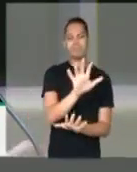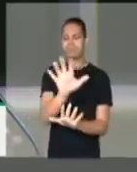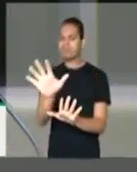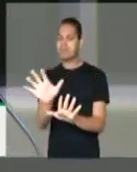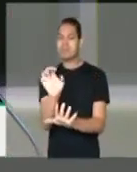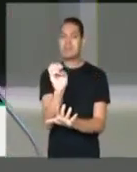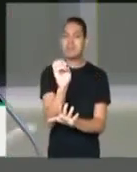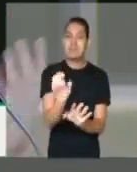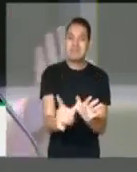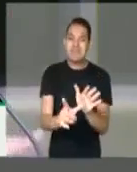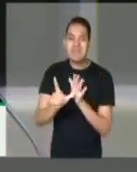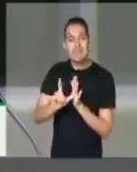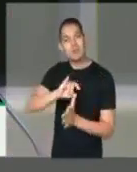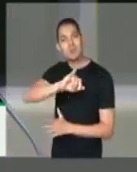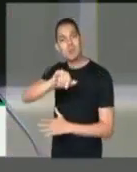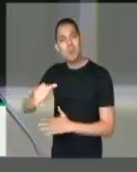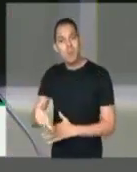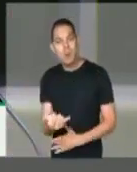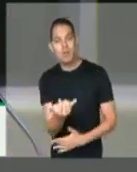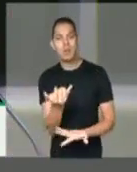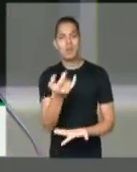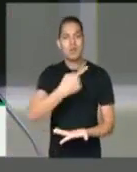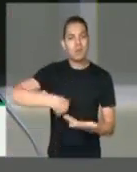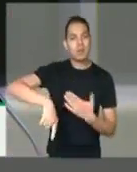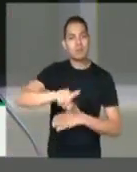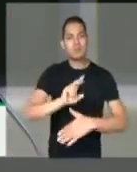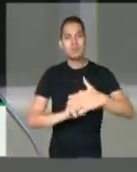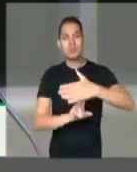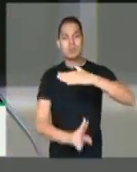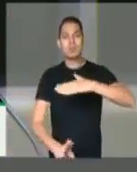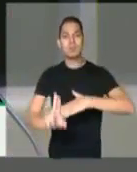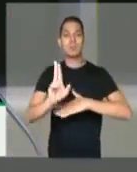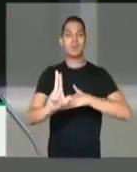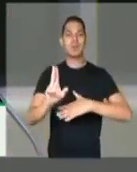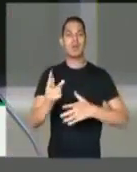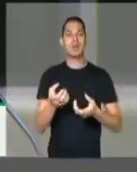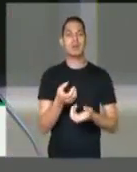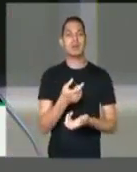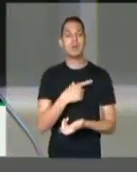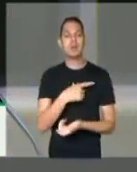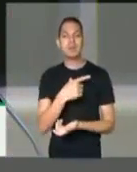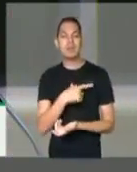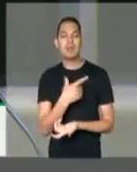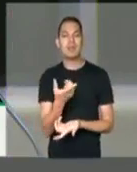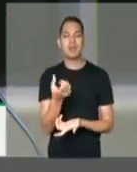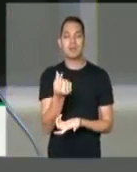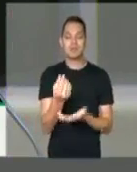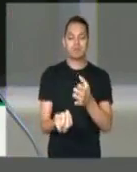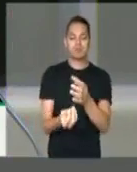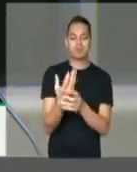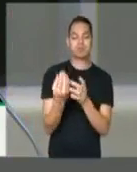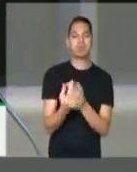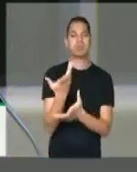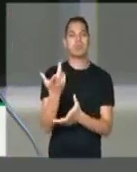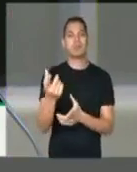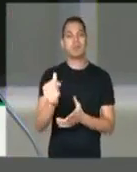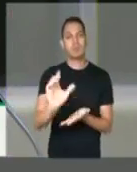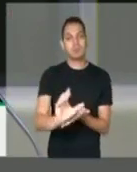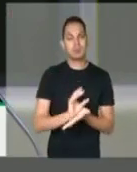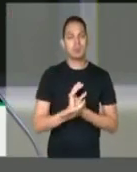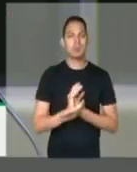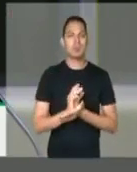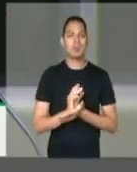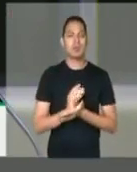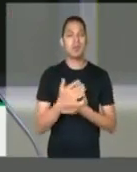não tivermos a possibilidade das nossas universidades, então, usufruírem aquilo que elas arrecadam em termos de